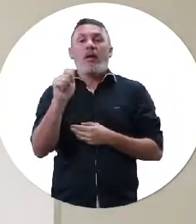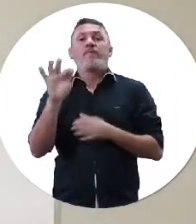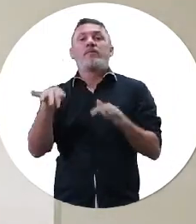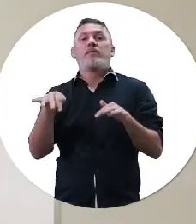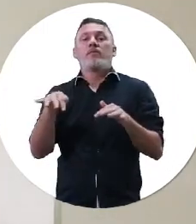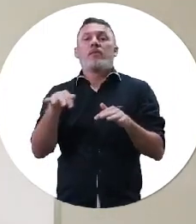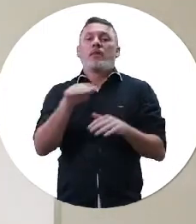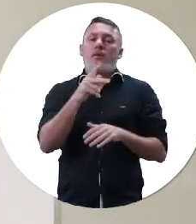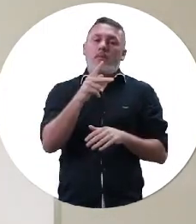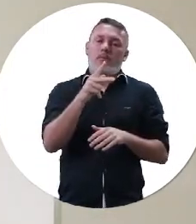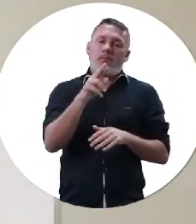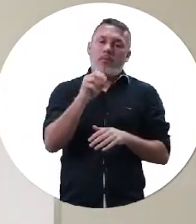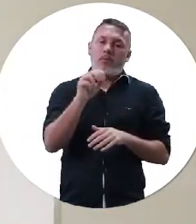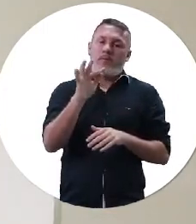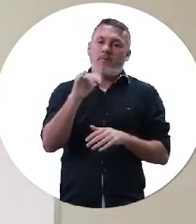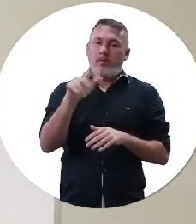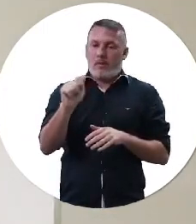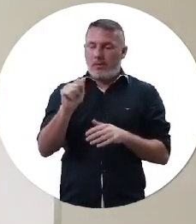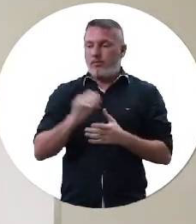3 carbonos, prop.